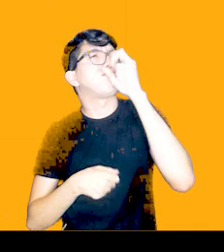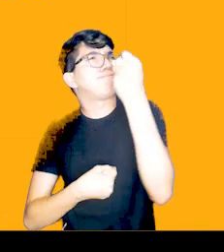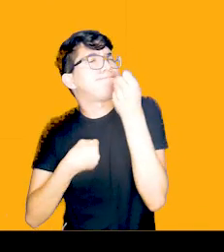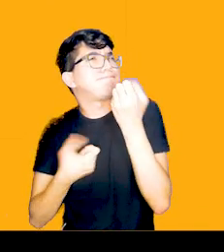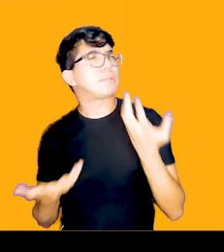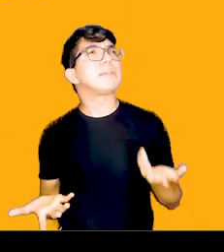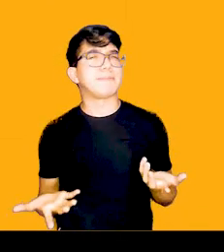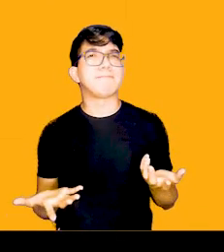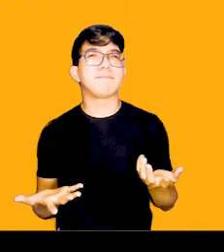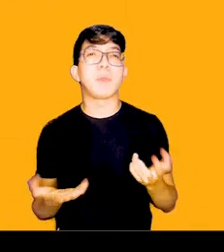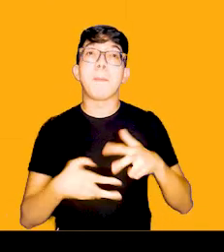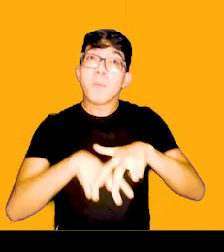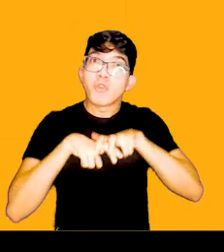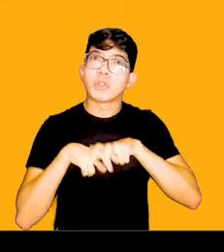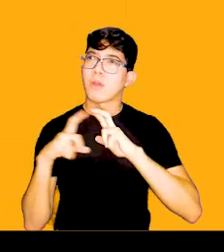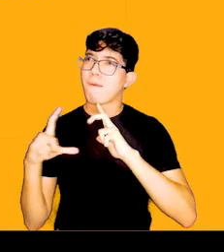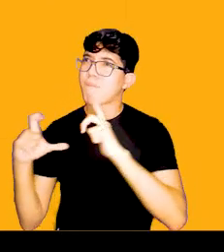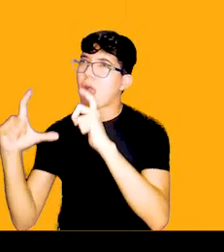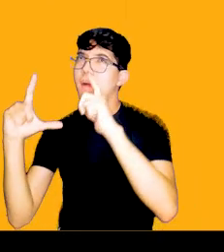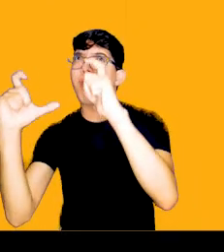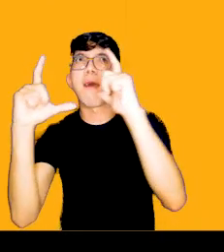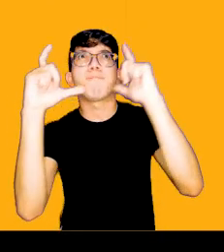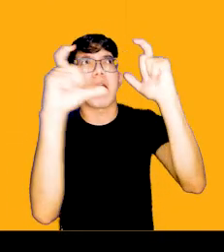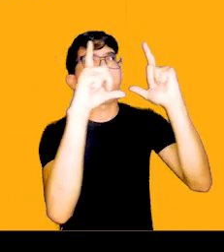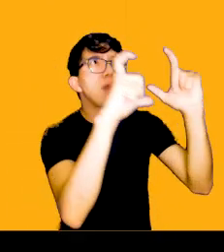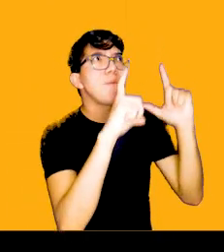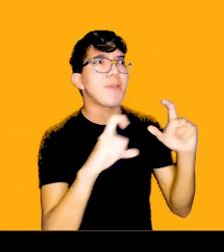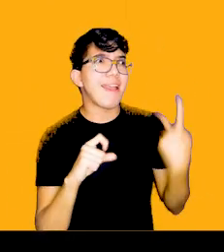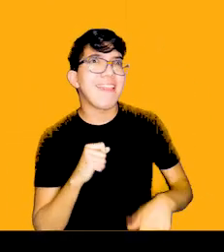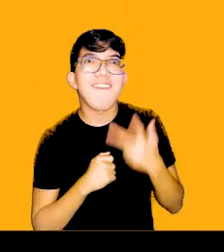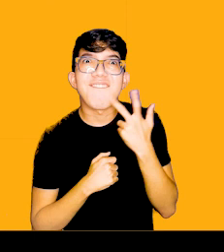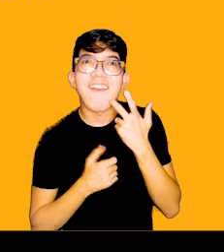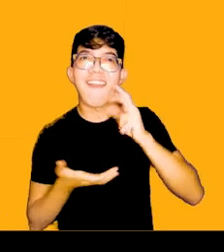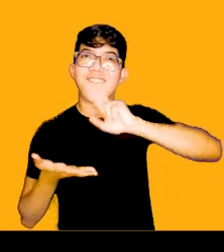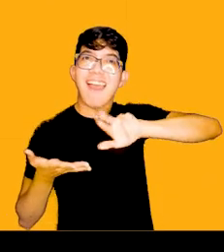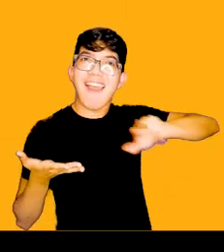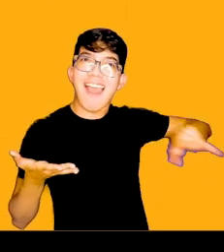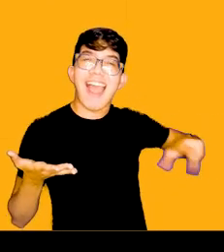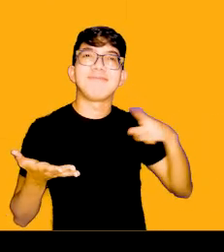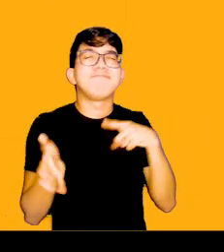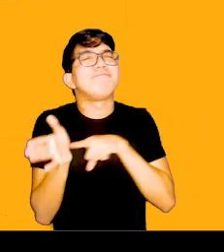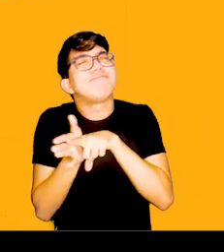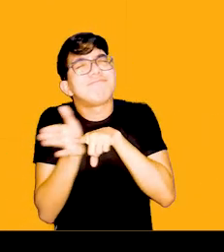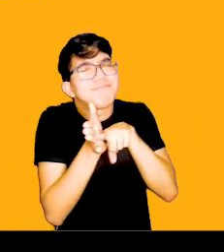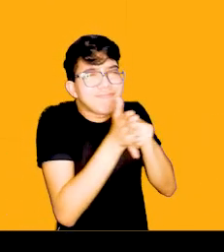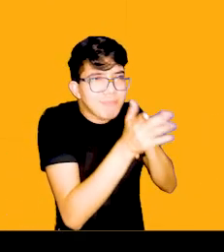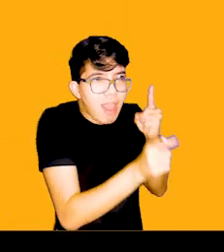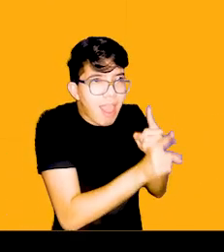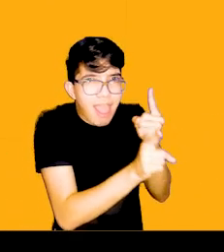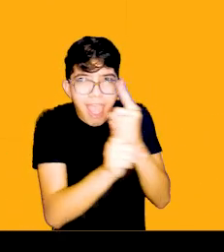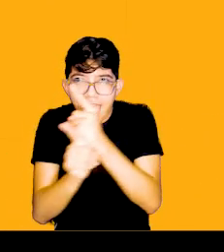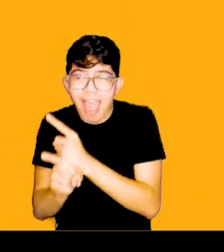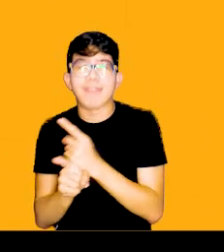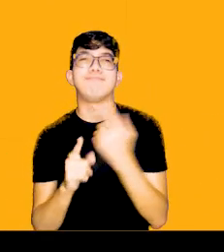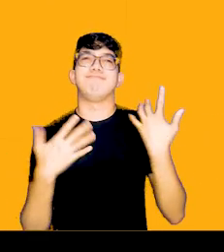um território, uma fortaleza. Essas fotografias são as respostas e principalmente os segredos